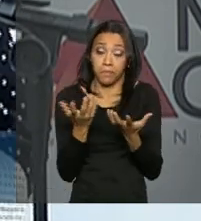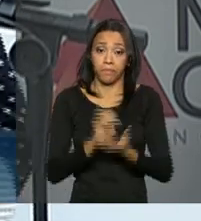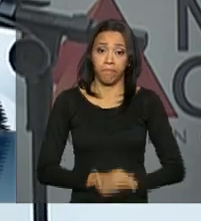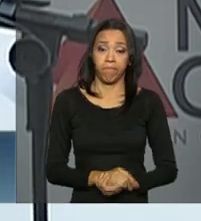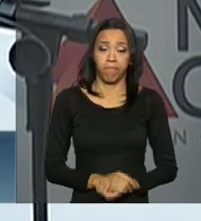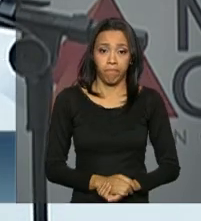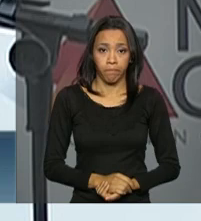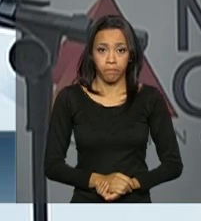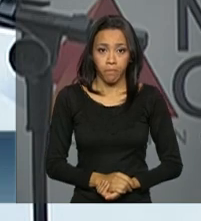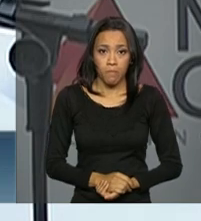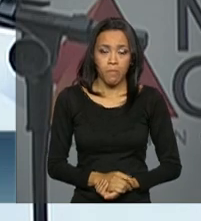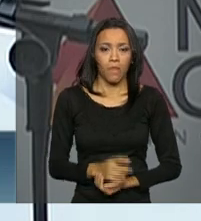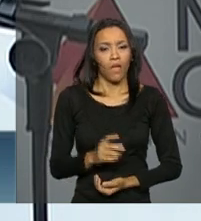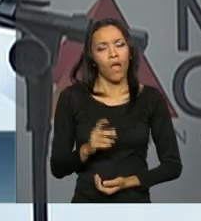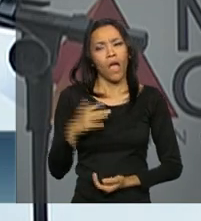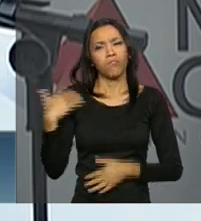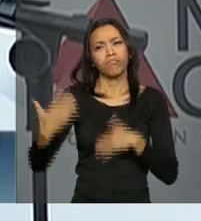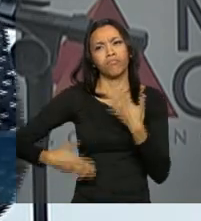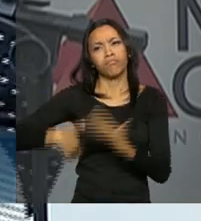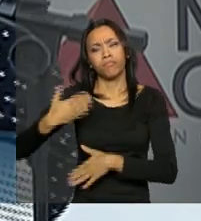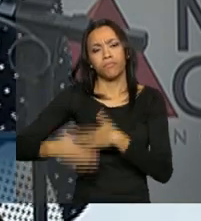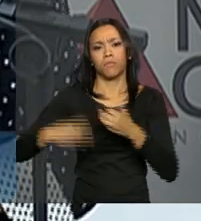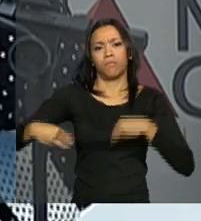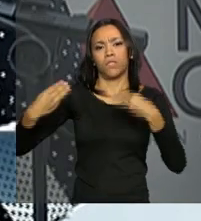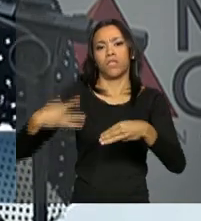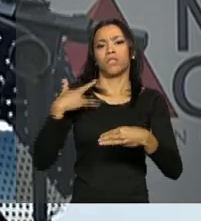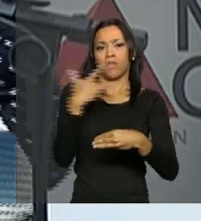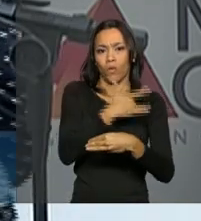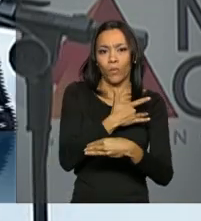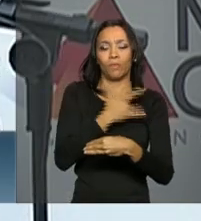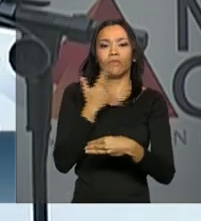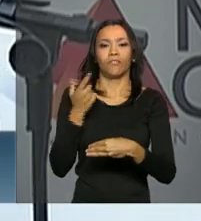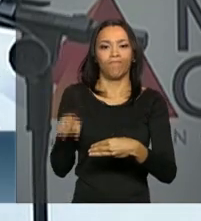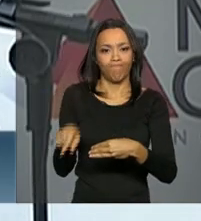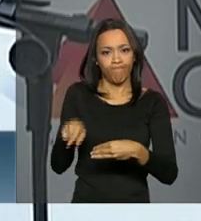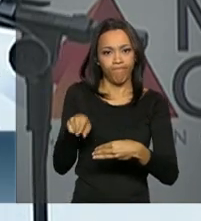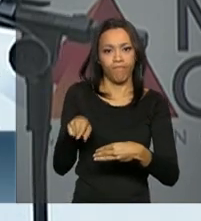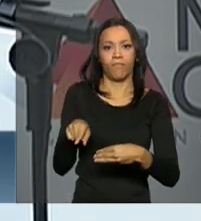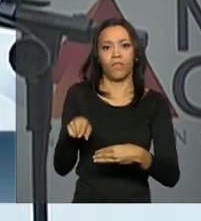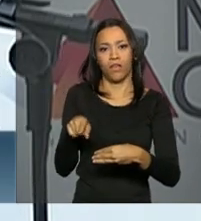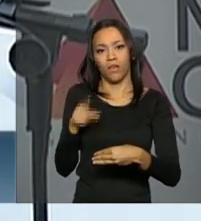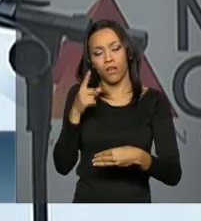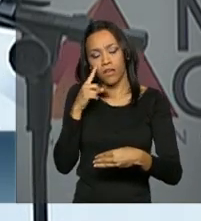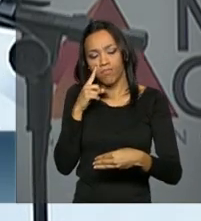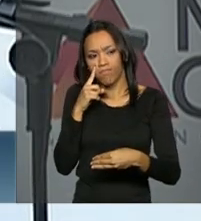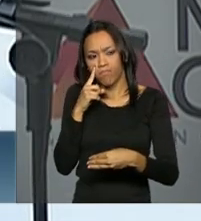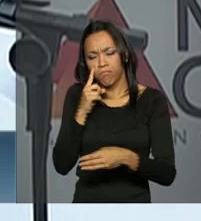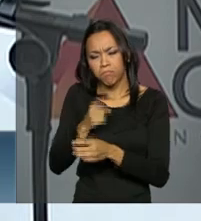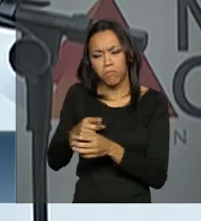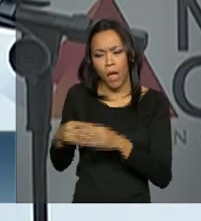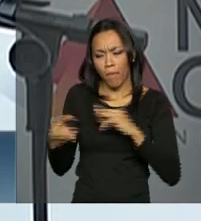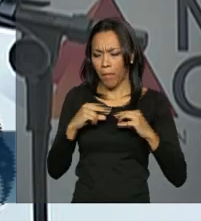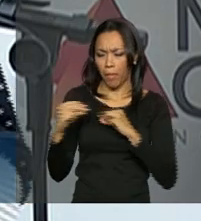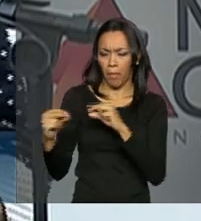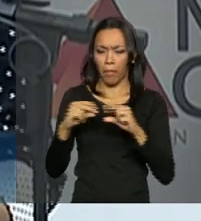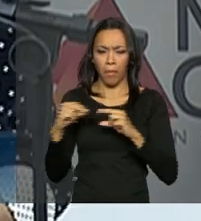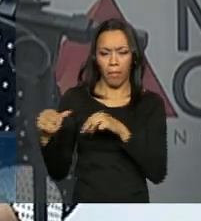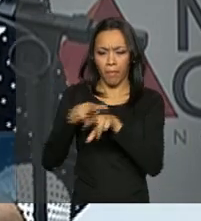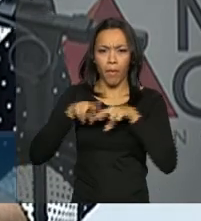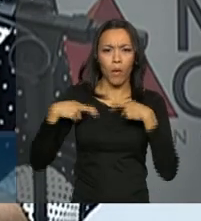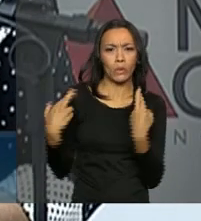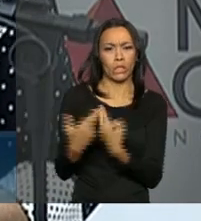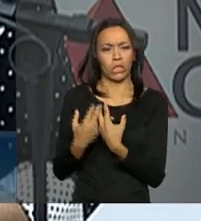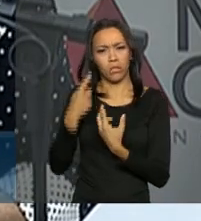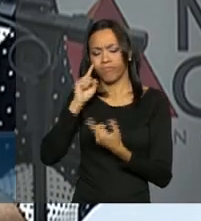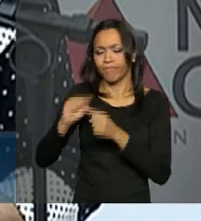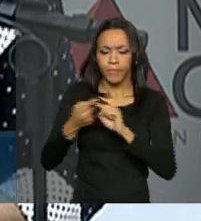Então, a partir daí, o Ministério da Saúde fez todo um processo de discussão e um processo